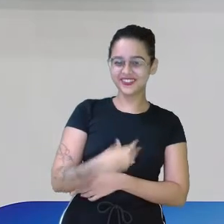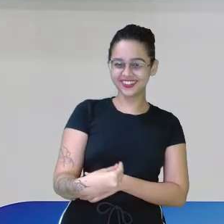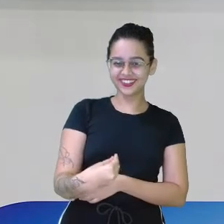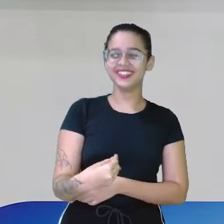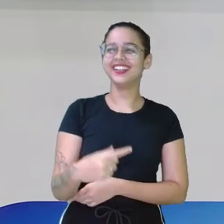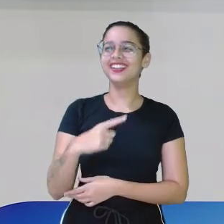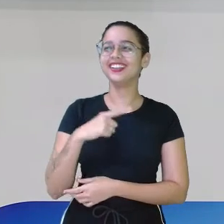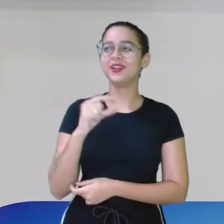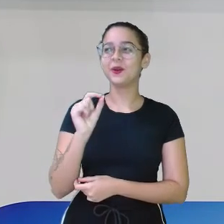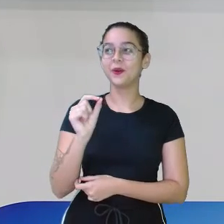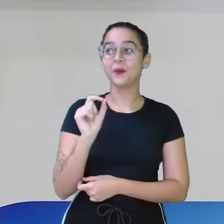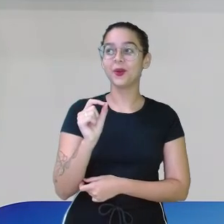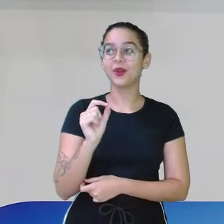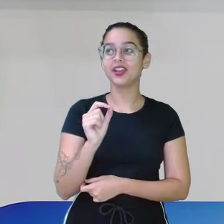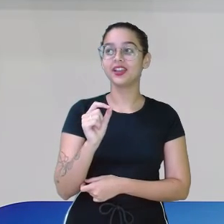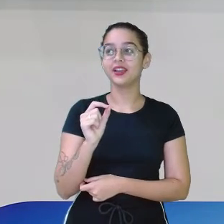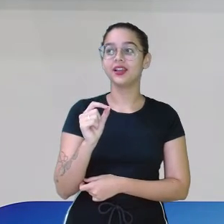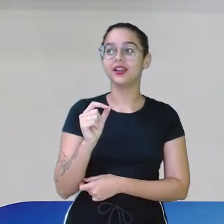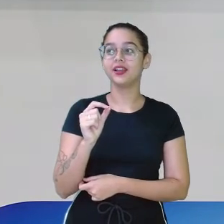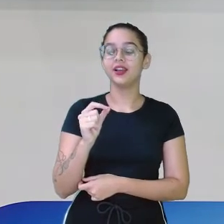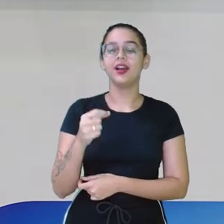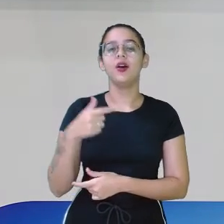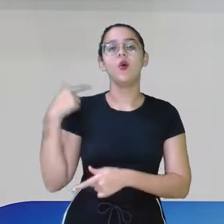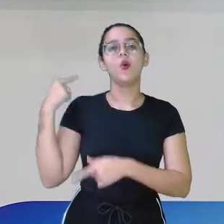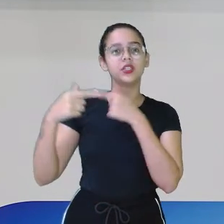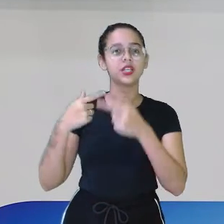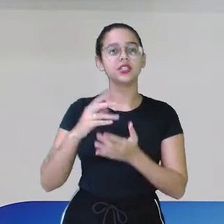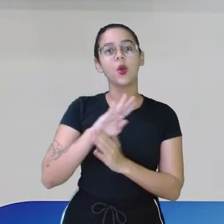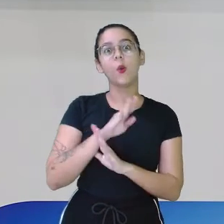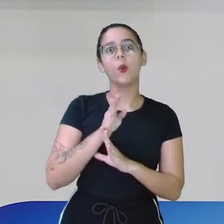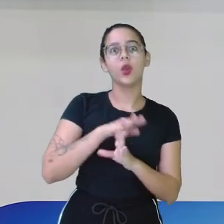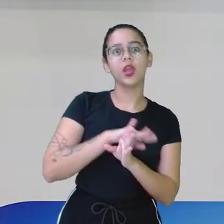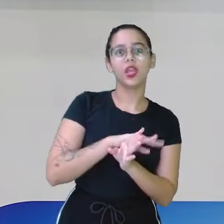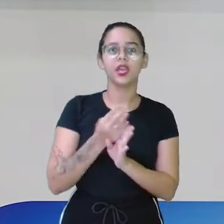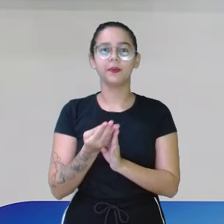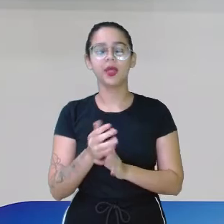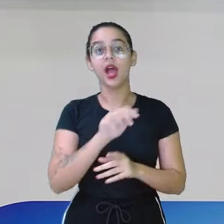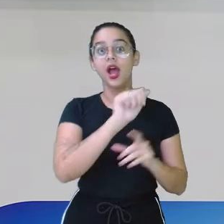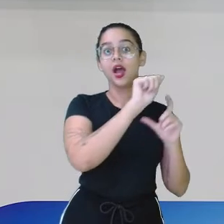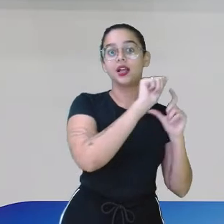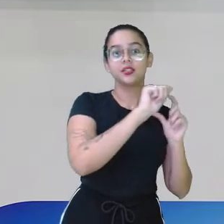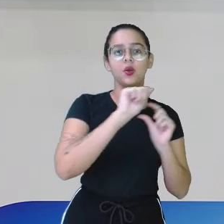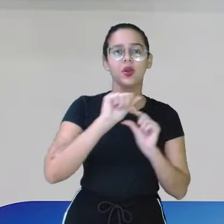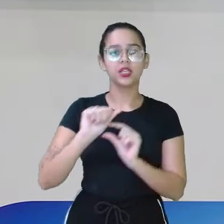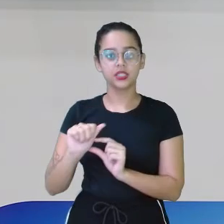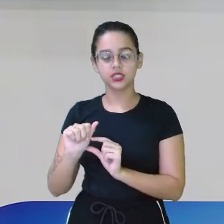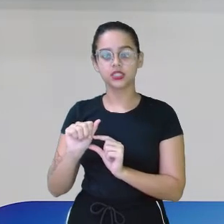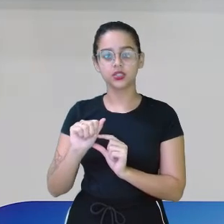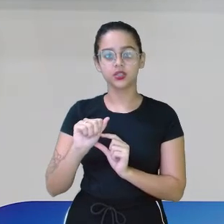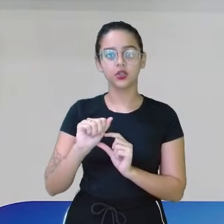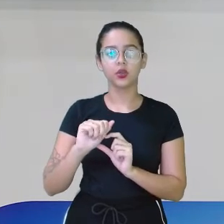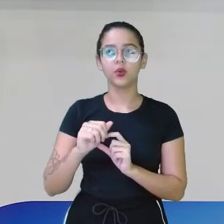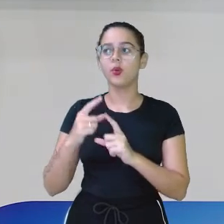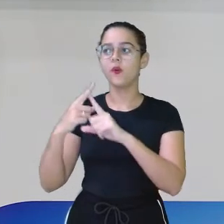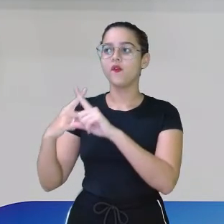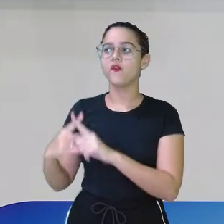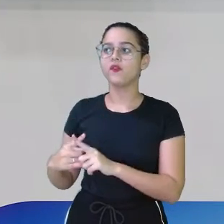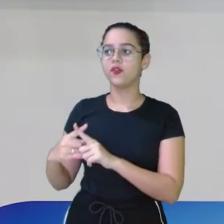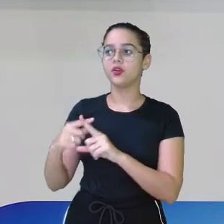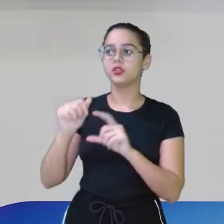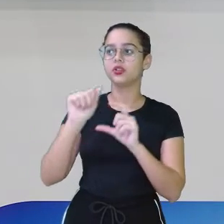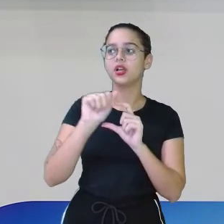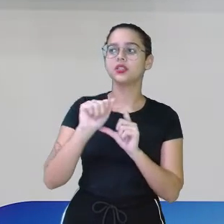gente vai ter aqui, ó, uma geração híbrida, né? Azão, azinho versus